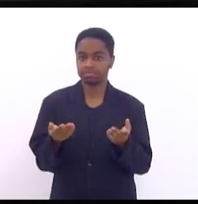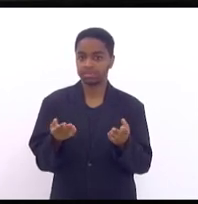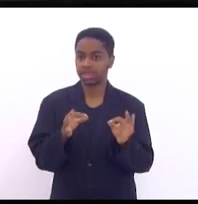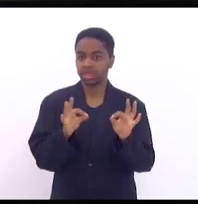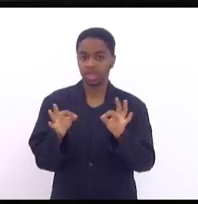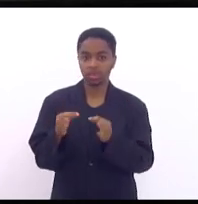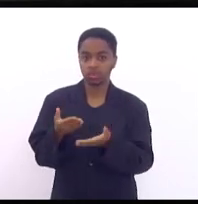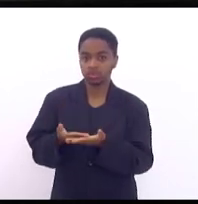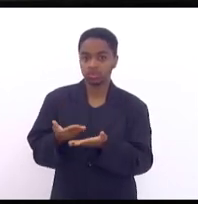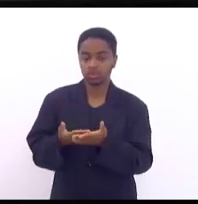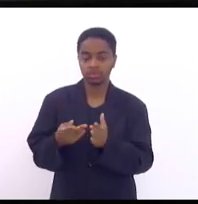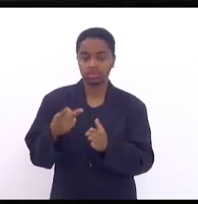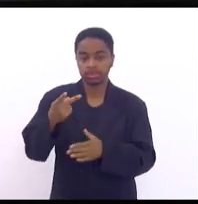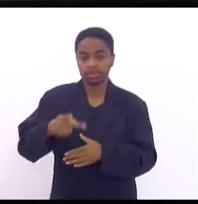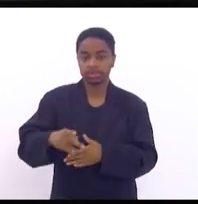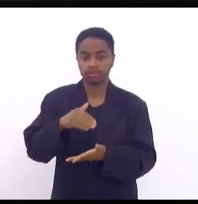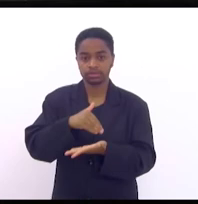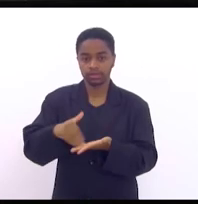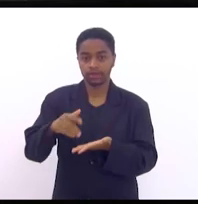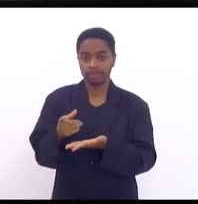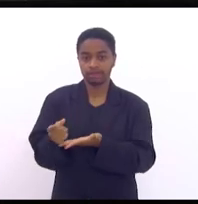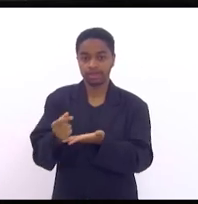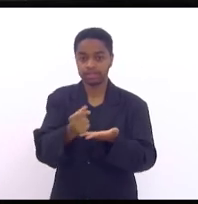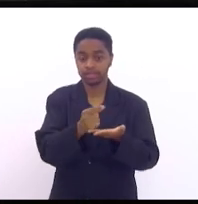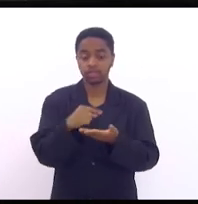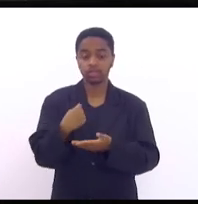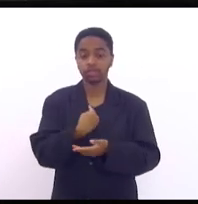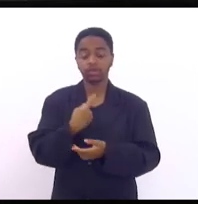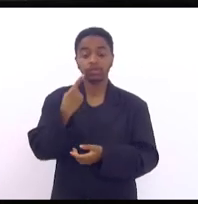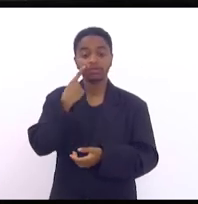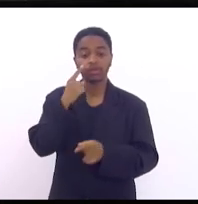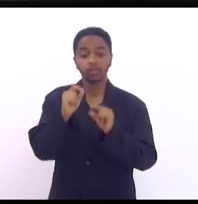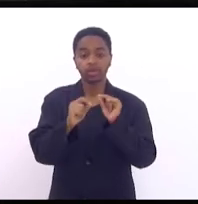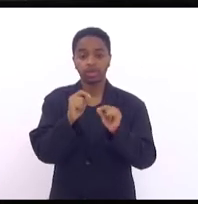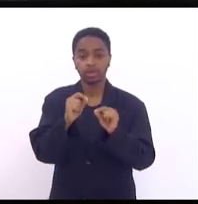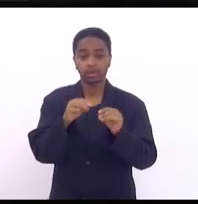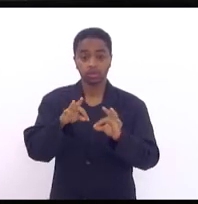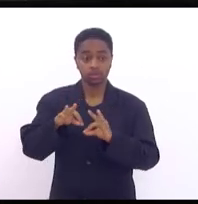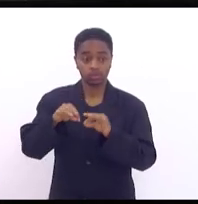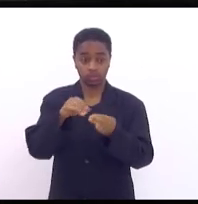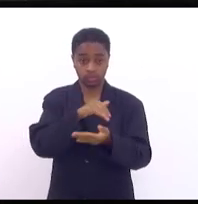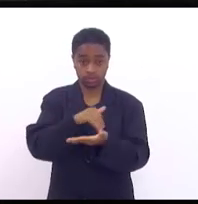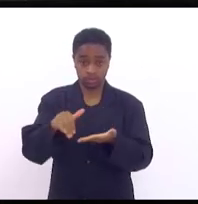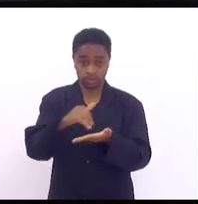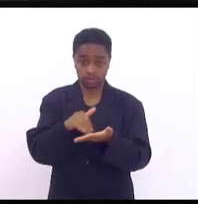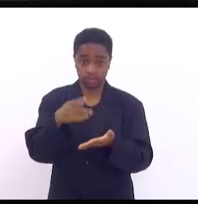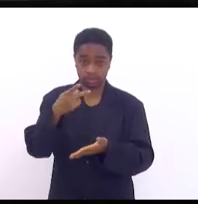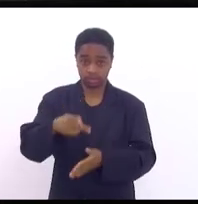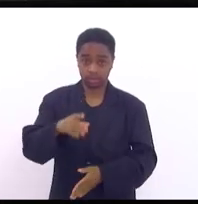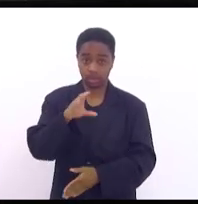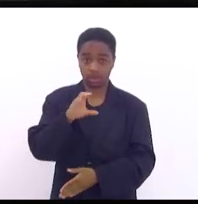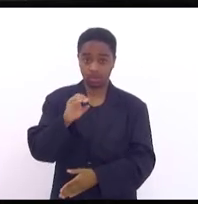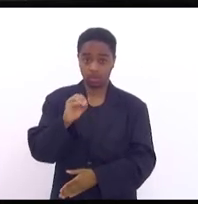estudo da Secretaria de Fazenda. O que nós vemos é uma manifestação de todos os secretários do COSUD, no